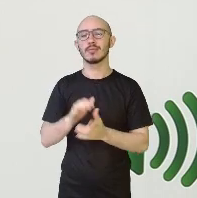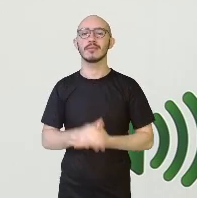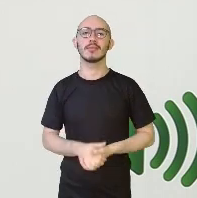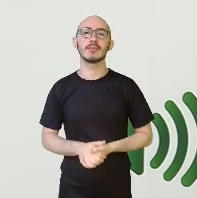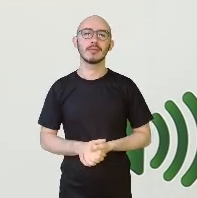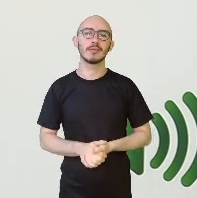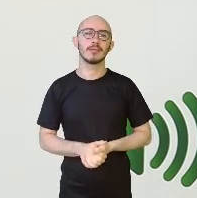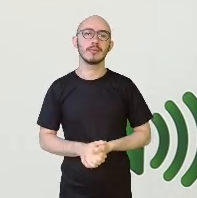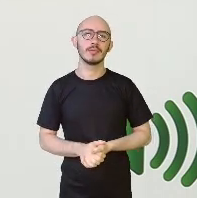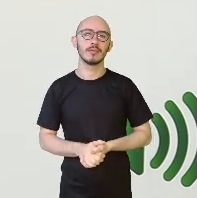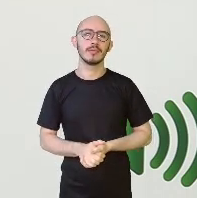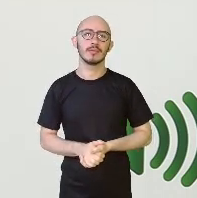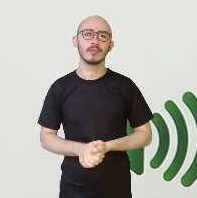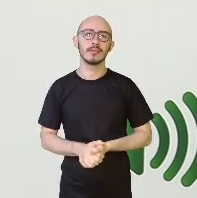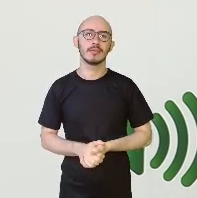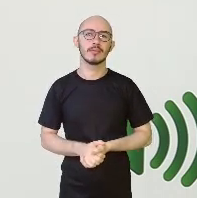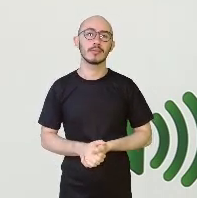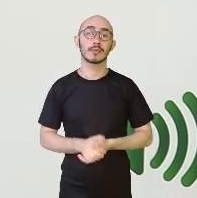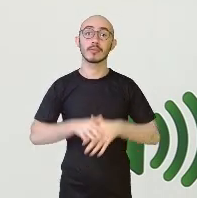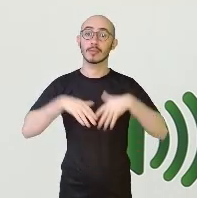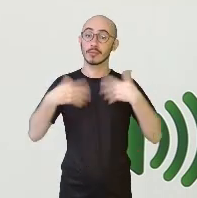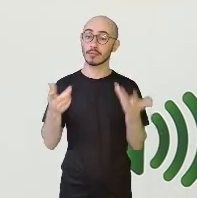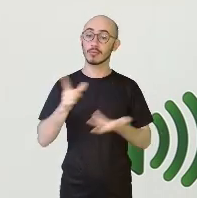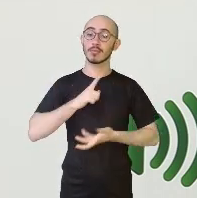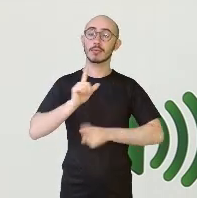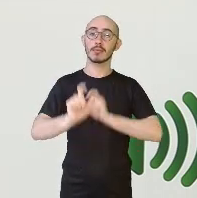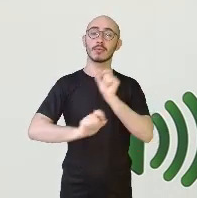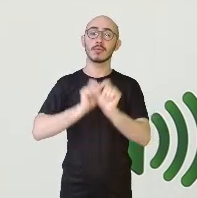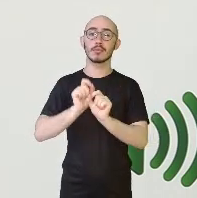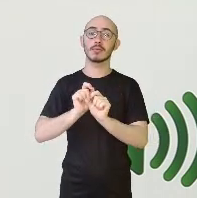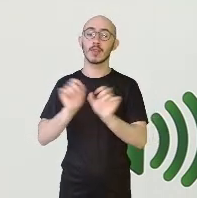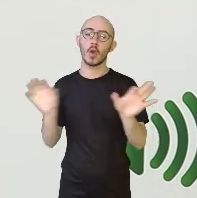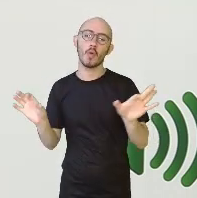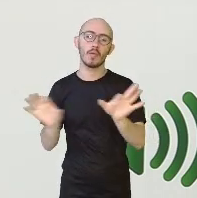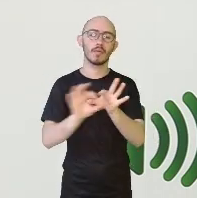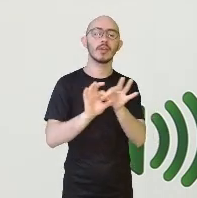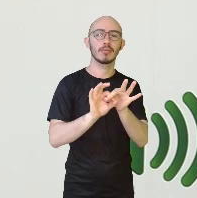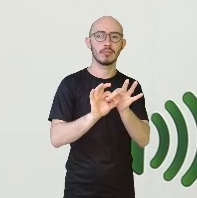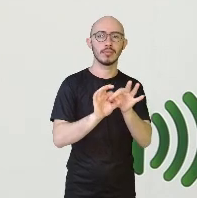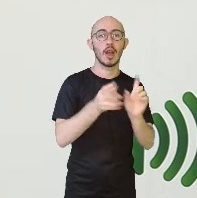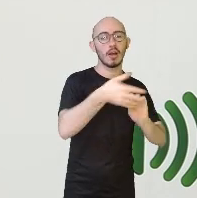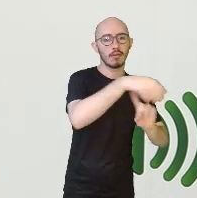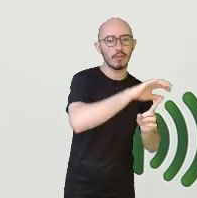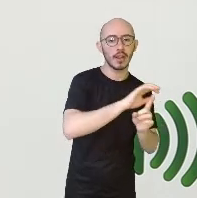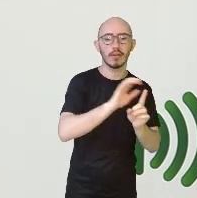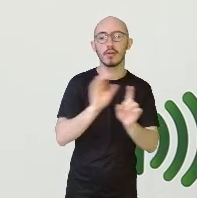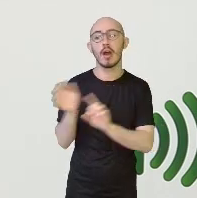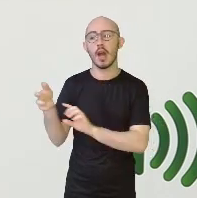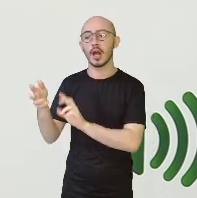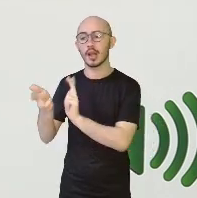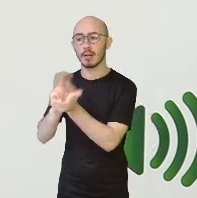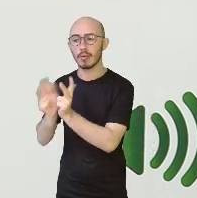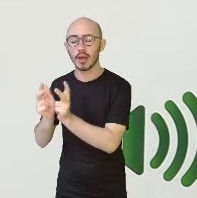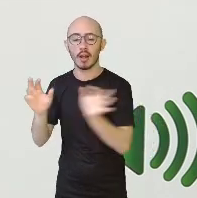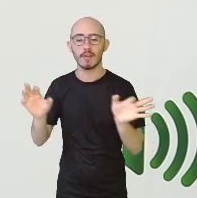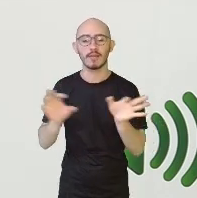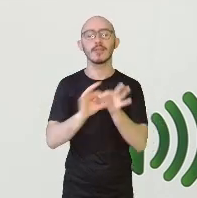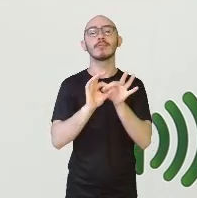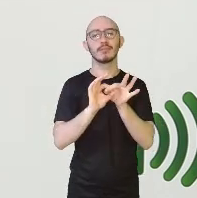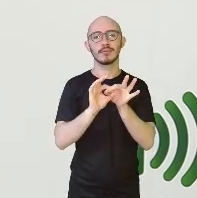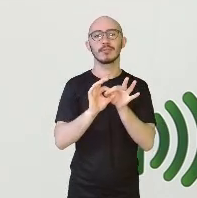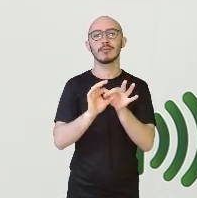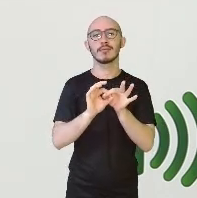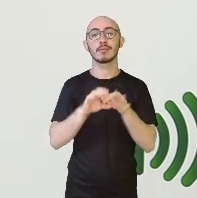frevo. E aí, tem essa relação direta com a capoeira, que foi uma das